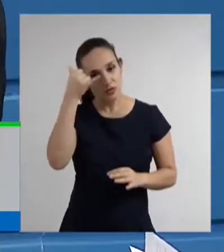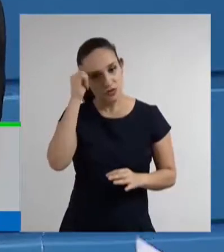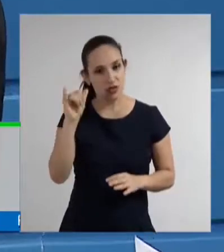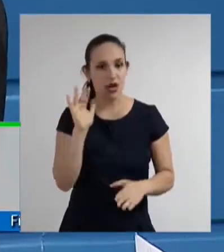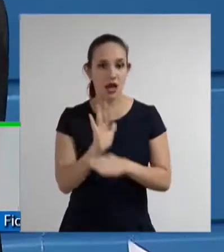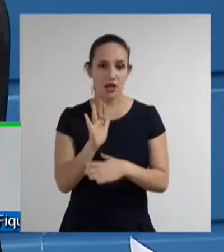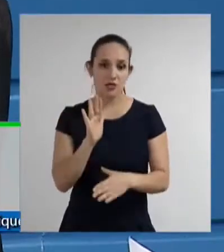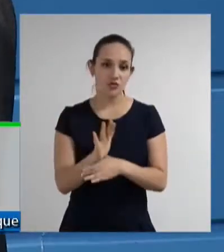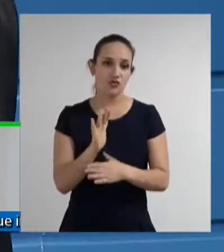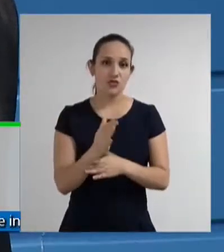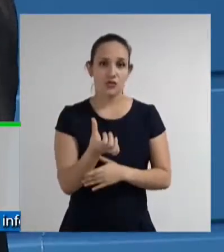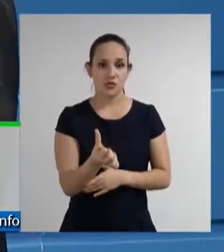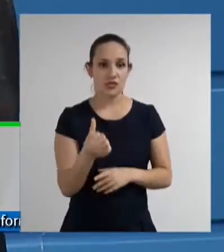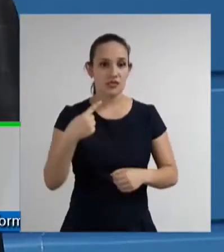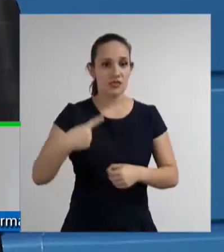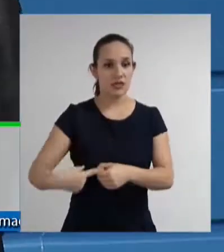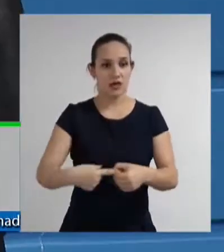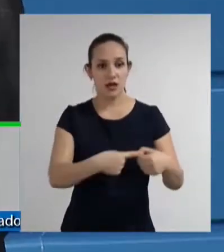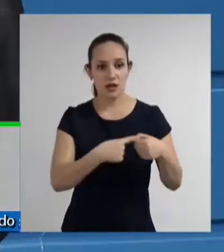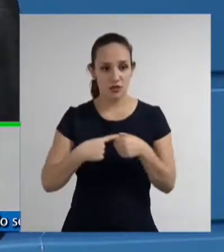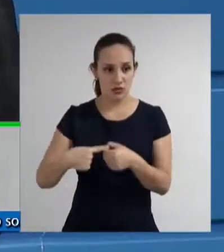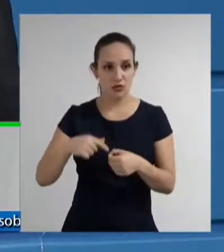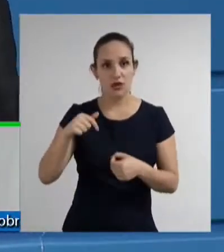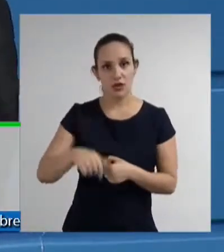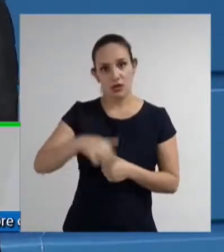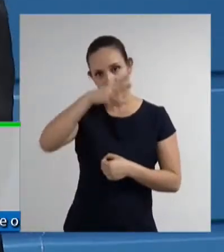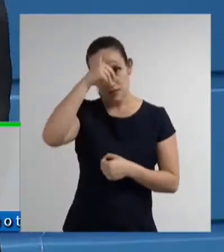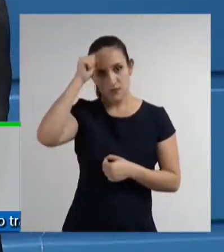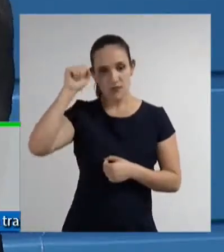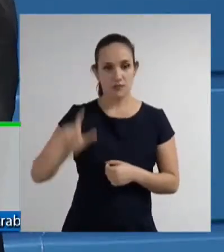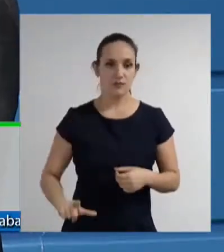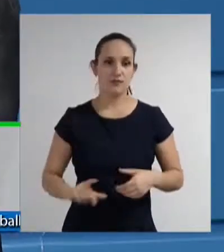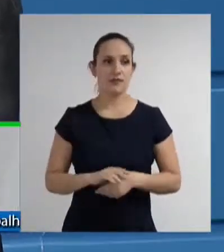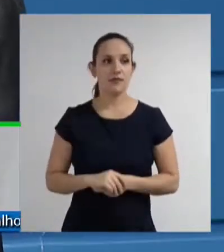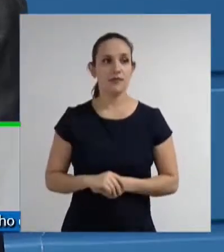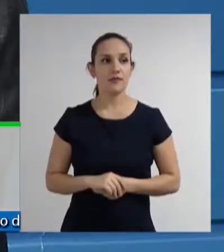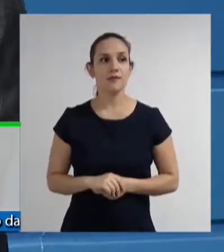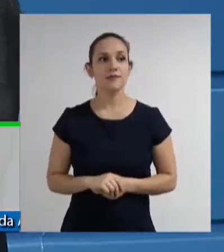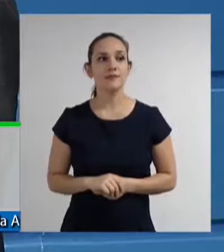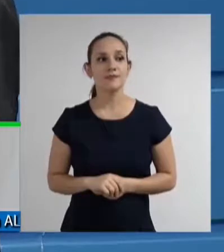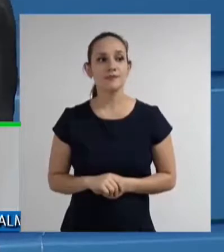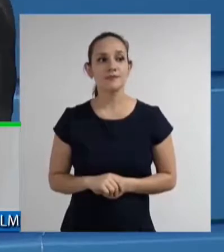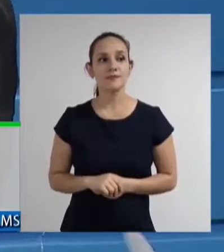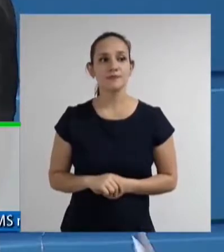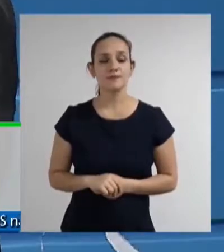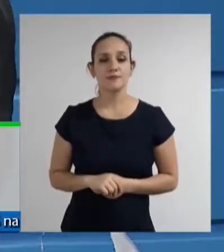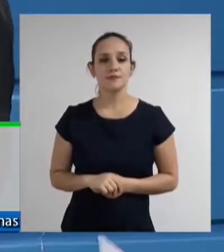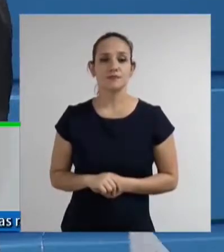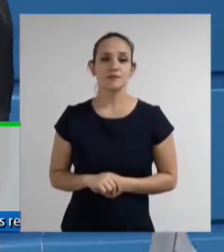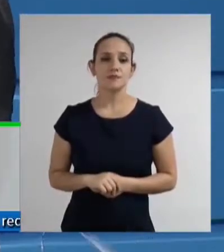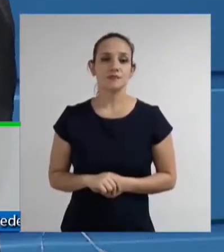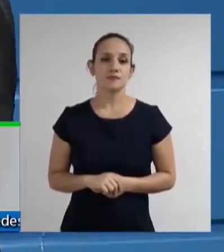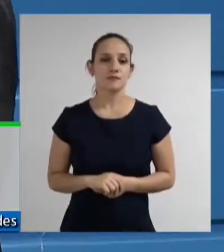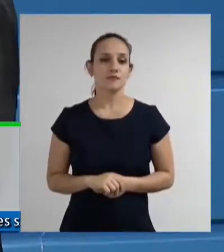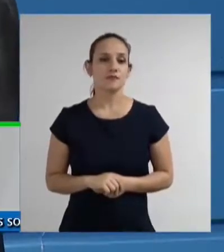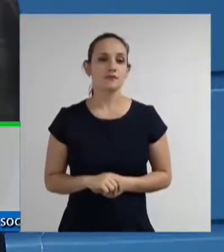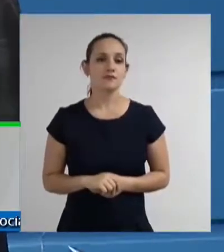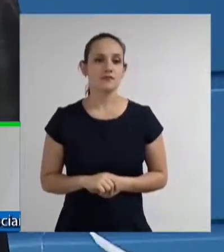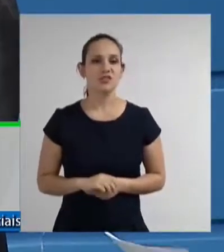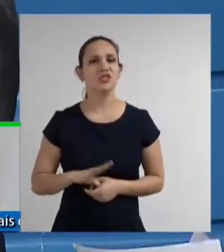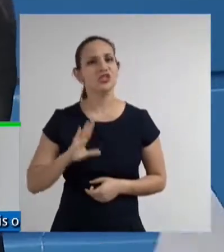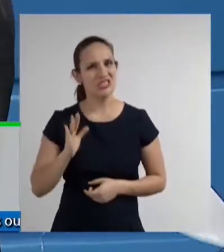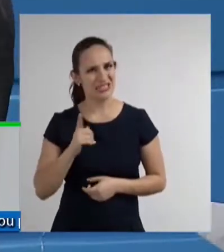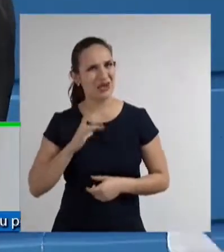6 municípios do estado de Mato Grosso do Sul, em ação que perdura